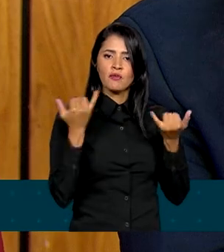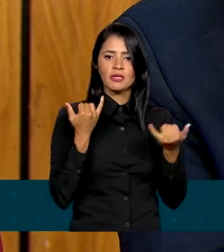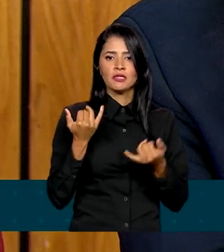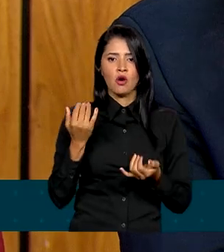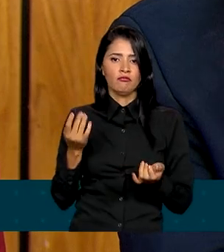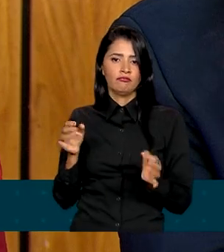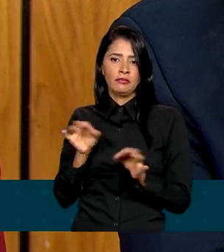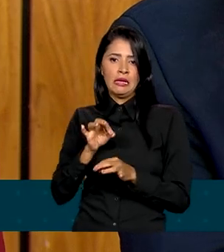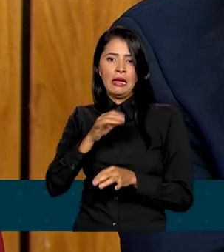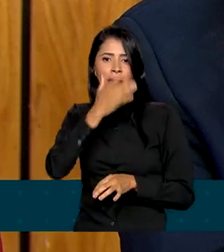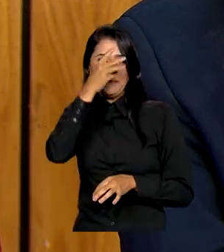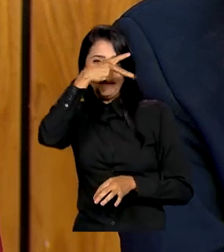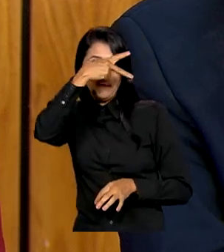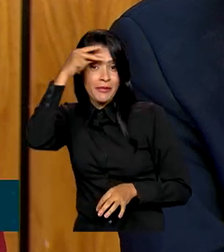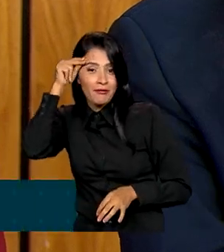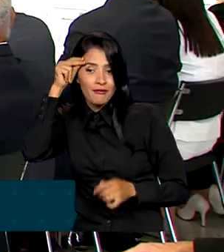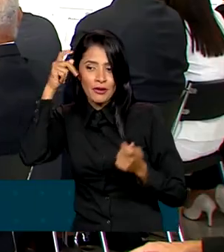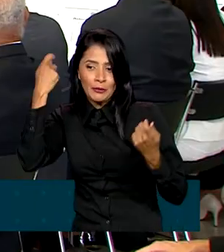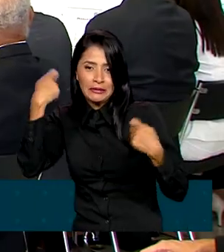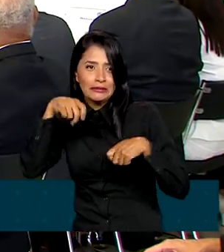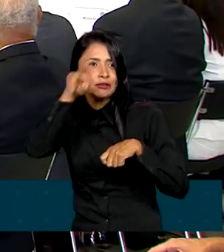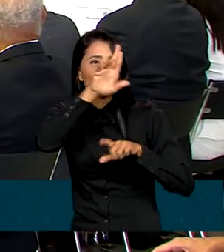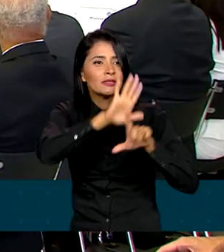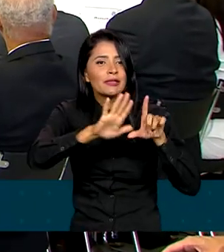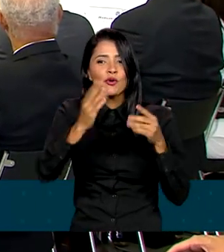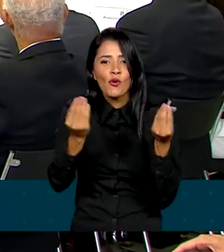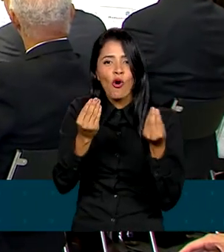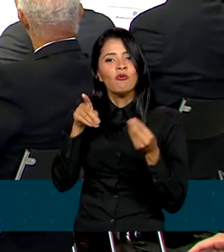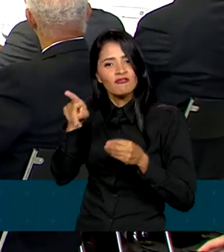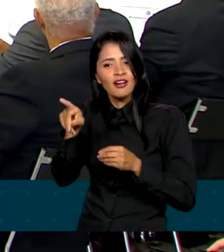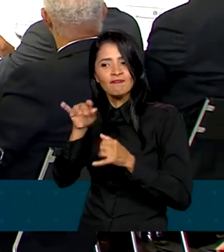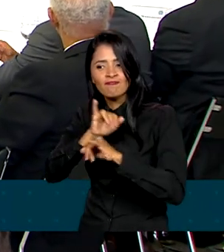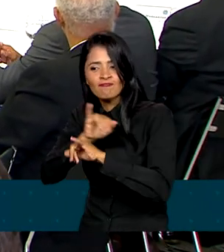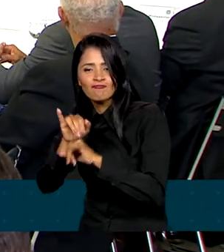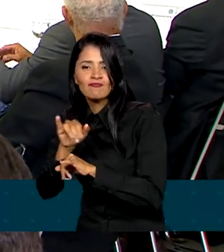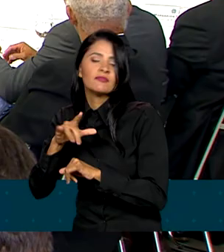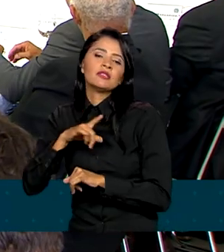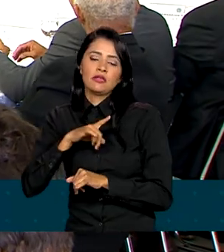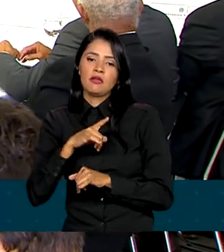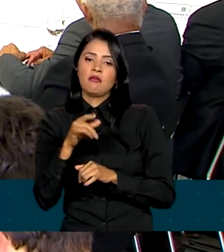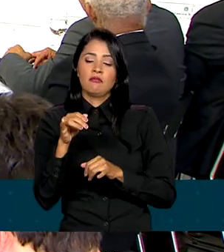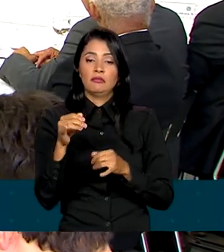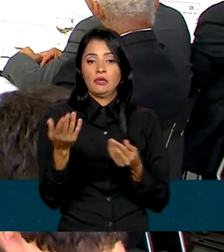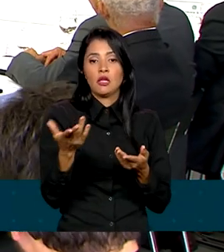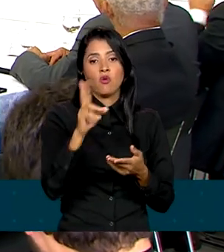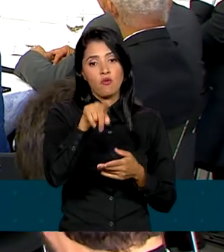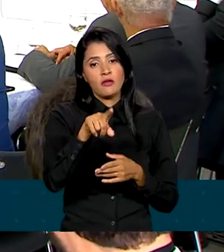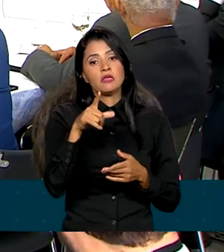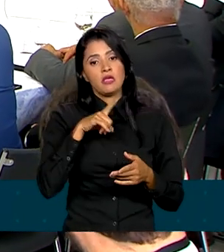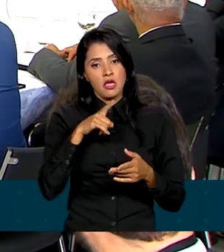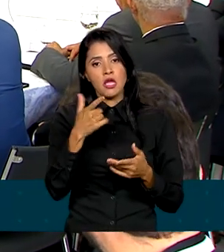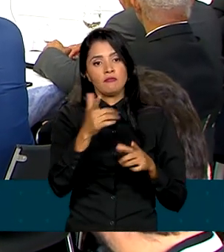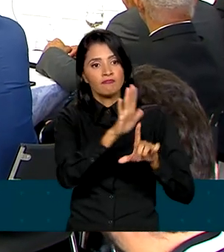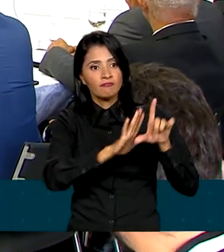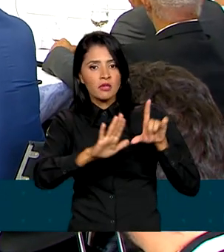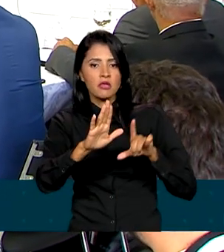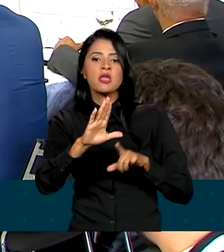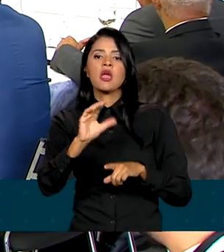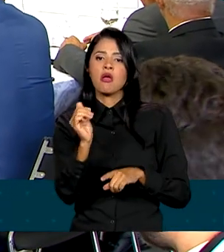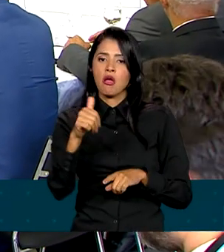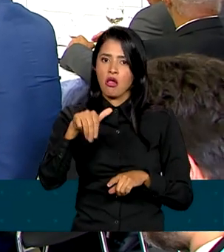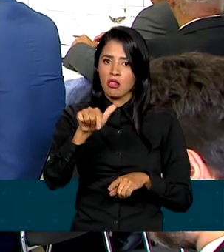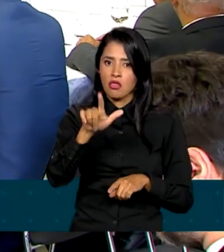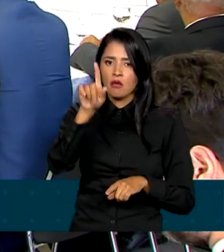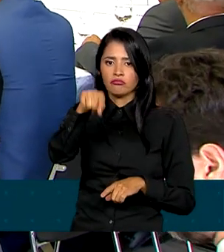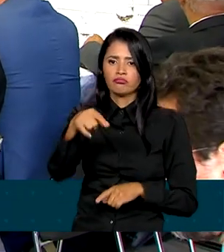que queira e que precise utilizar o sistema. E, com isso, a gente vai ter esse canal muito importante para que a gente possa saber